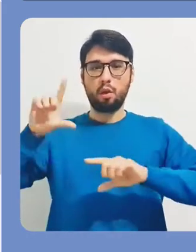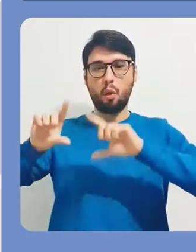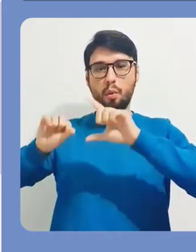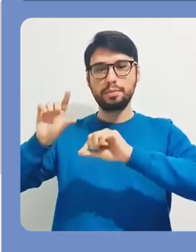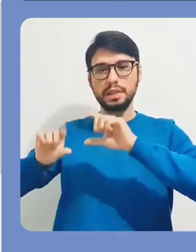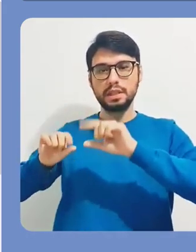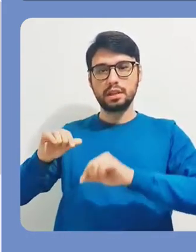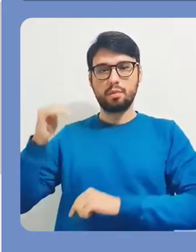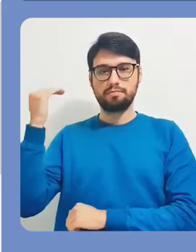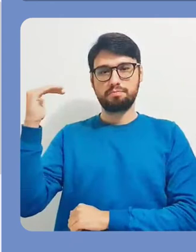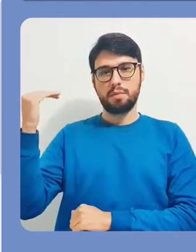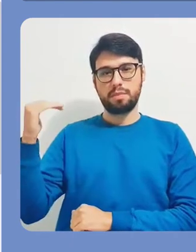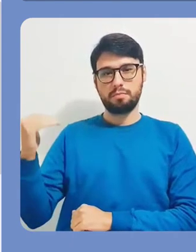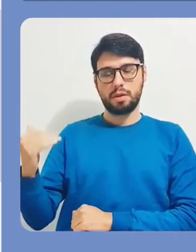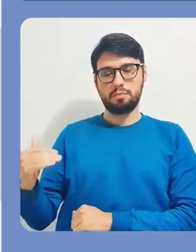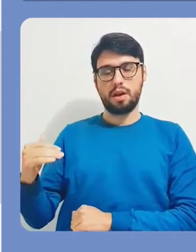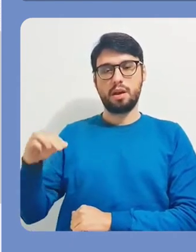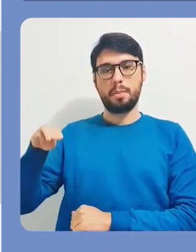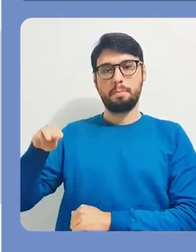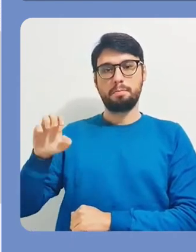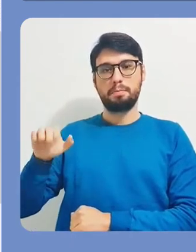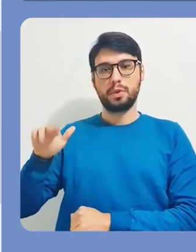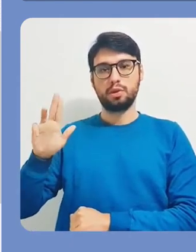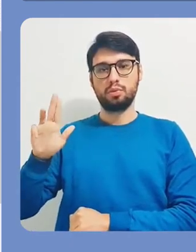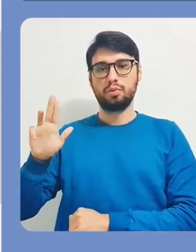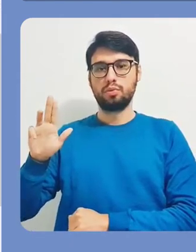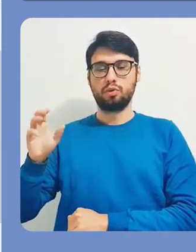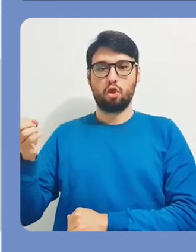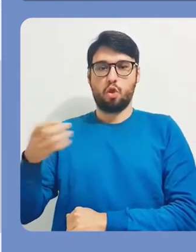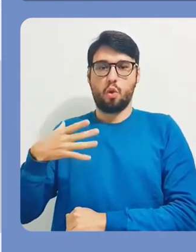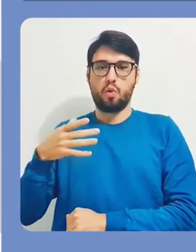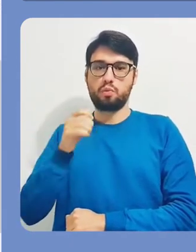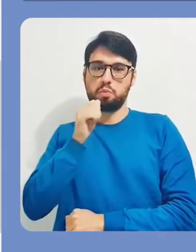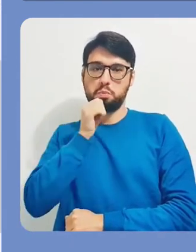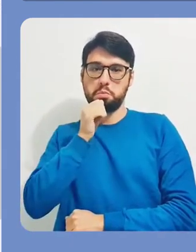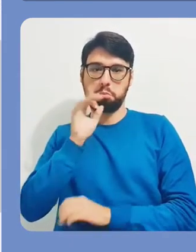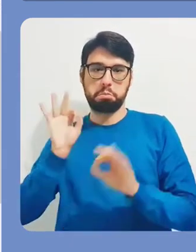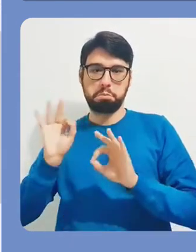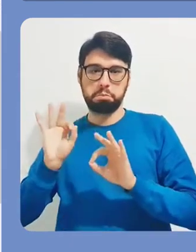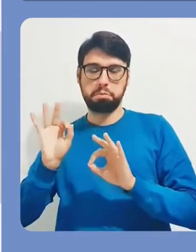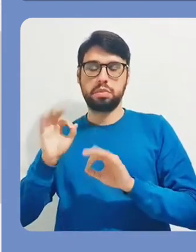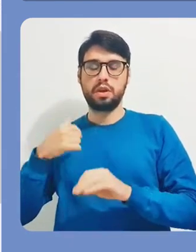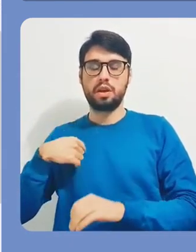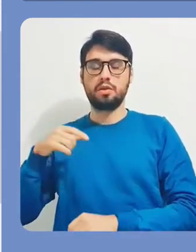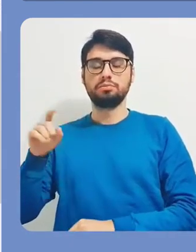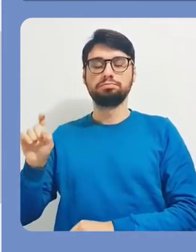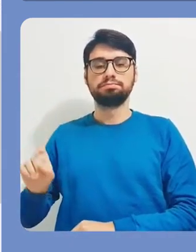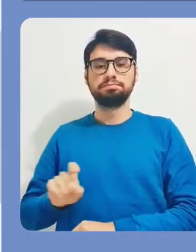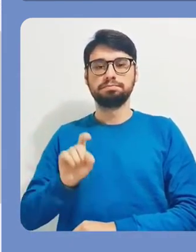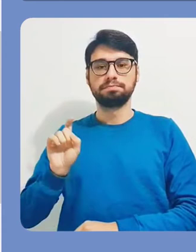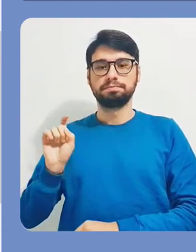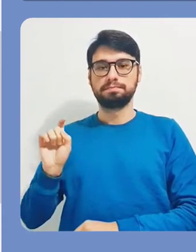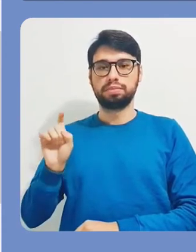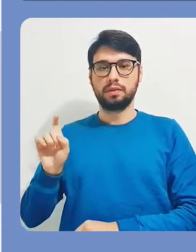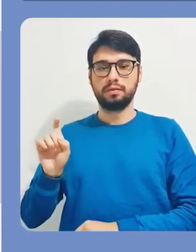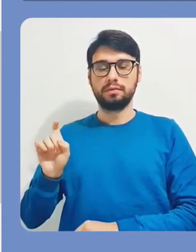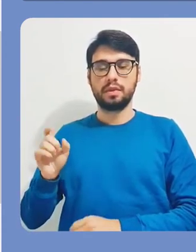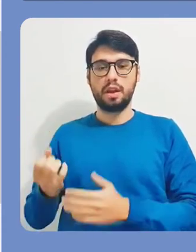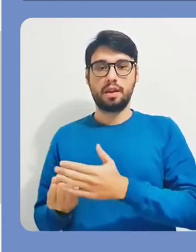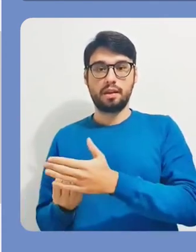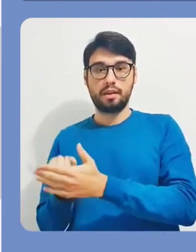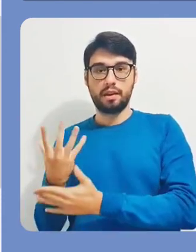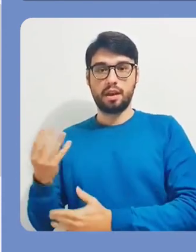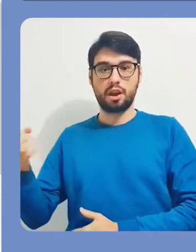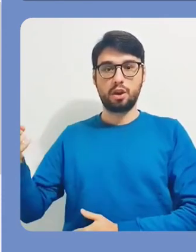Pronto. Então, aqui a gente vai ver as opções de menus que estão sendo criadas, né? No caso, eu não tenho nenhum novo